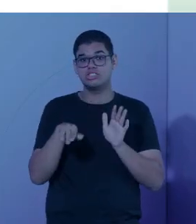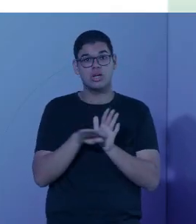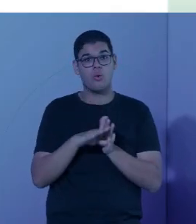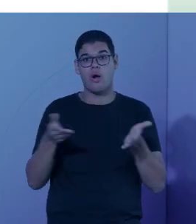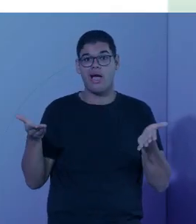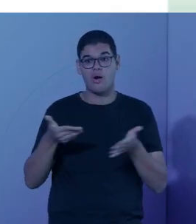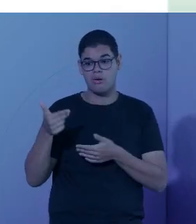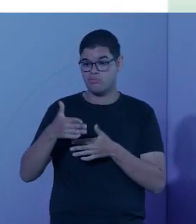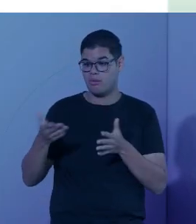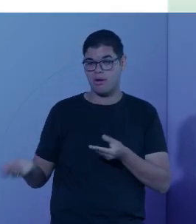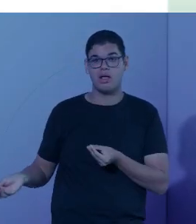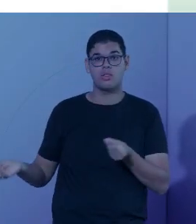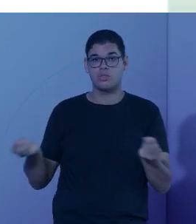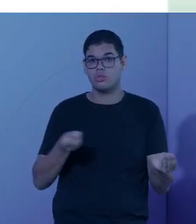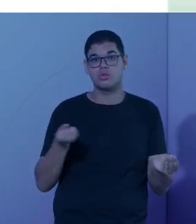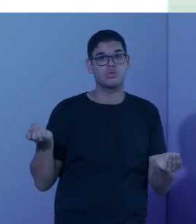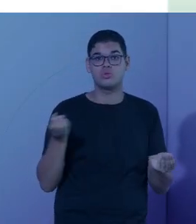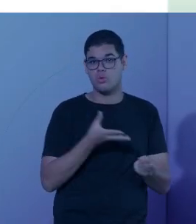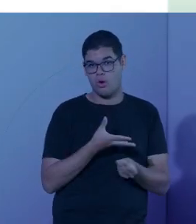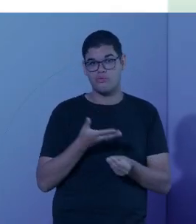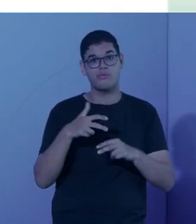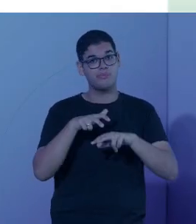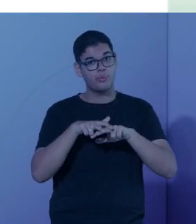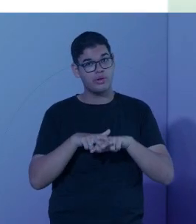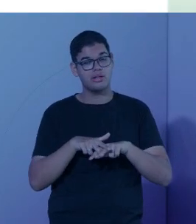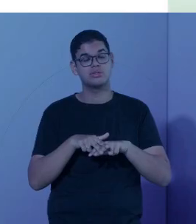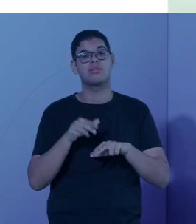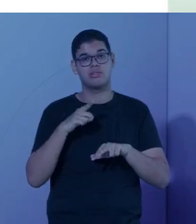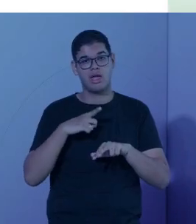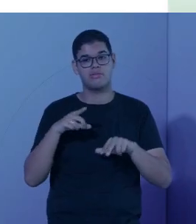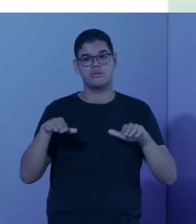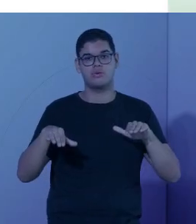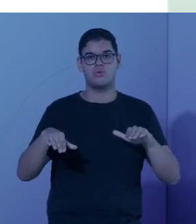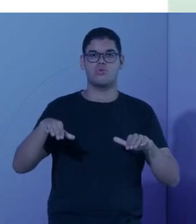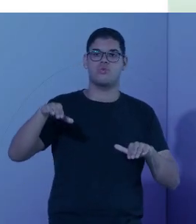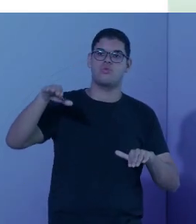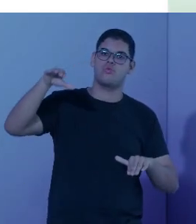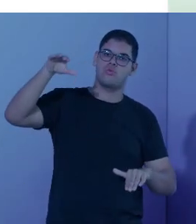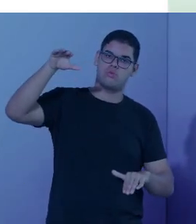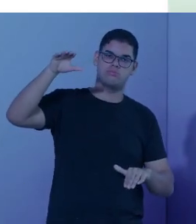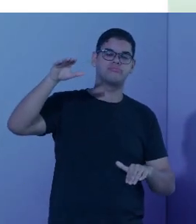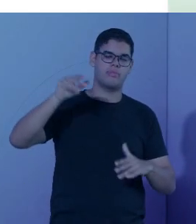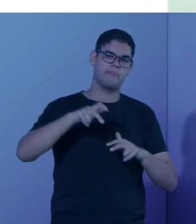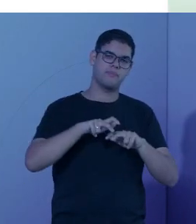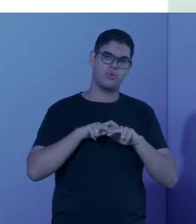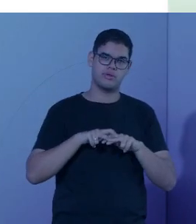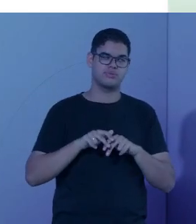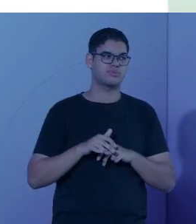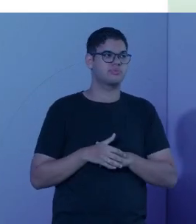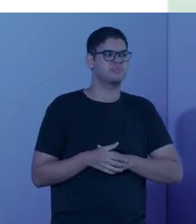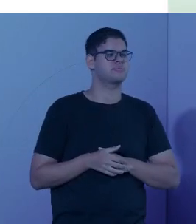essa análise. Por isso, esse valor caiu, tá? Em comparação à doença prevalente.